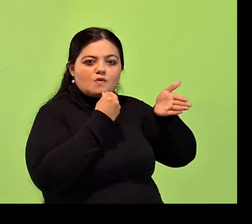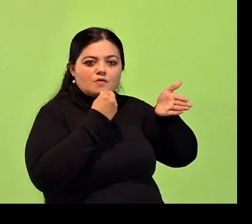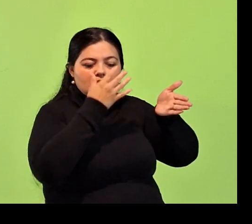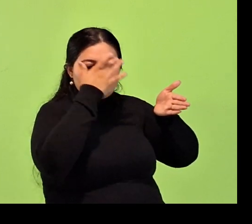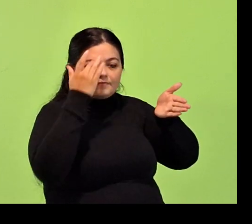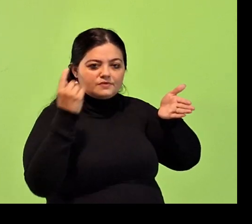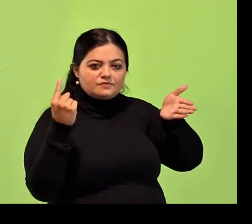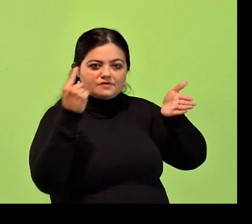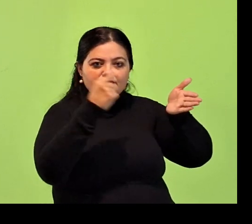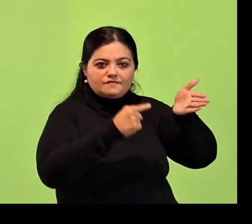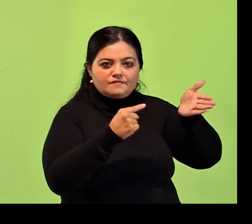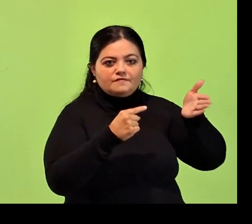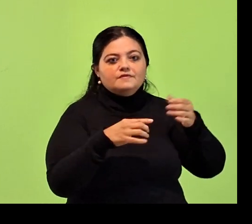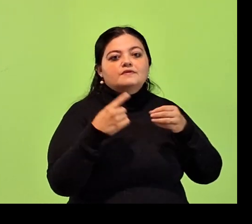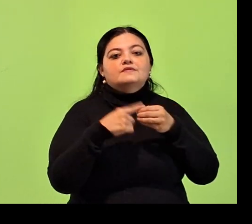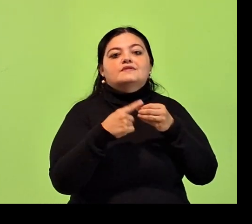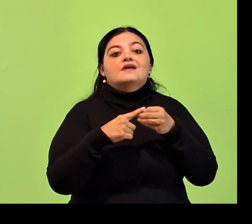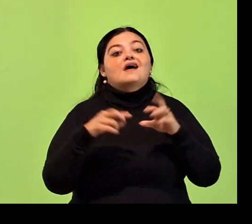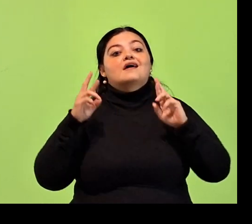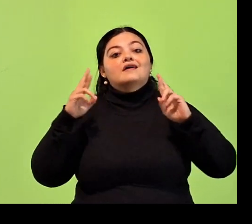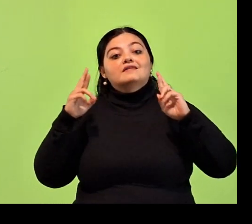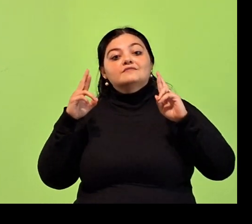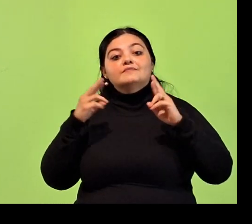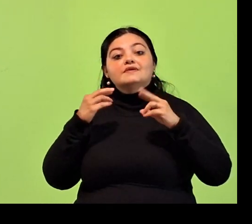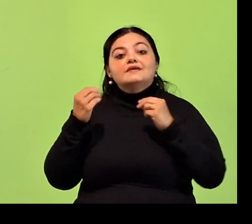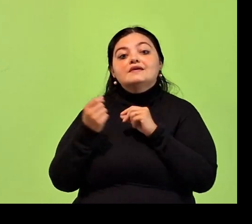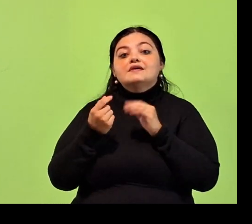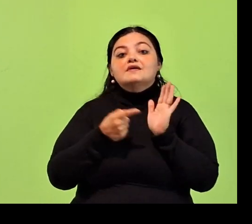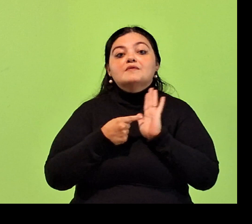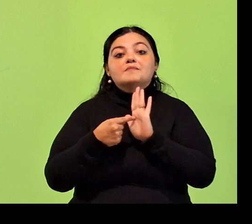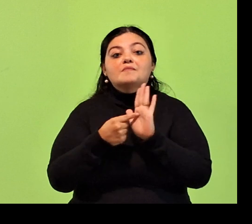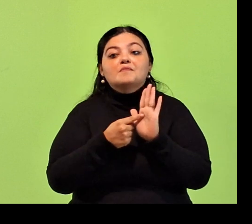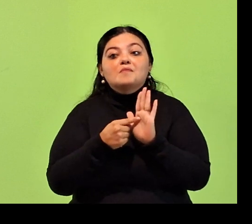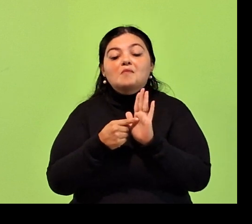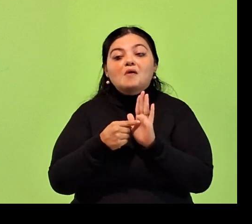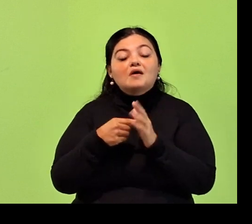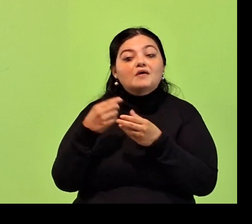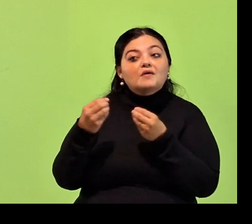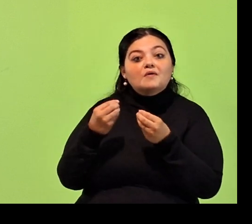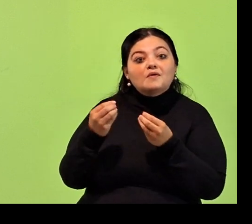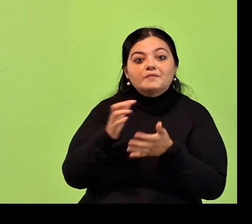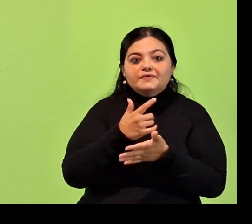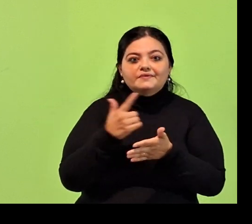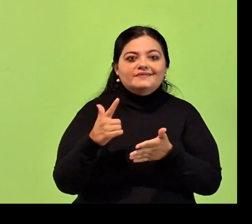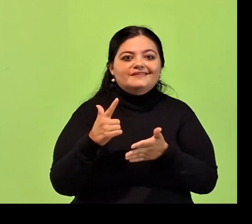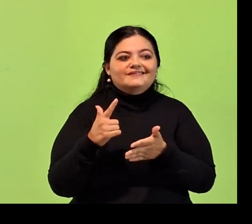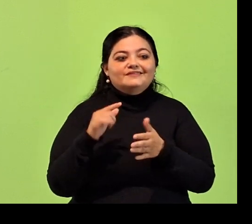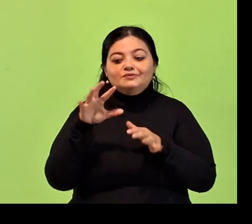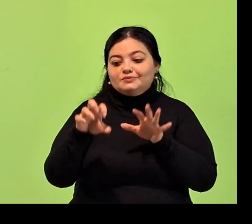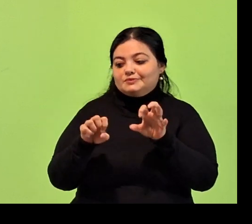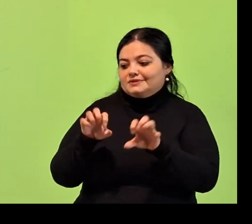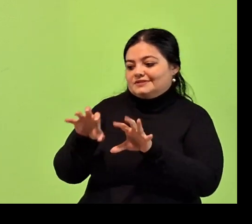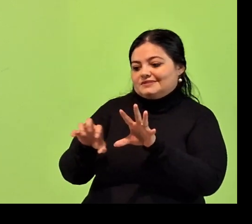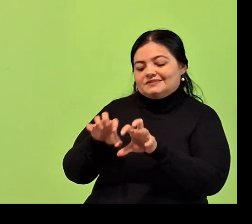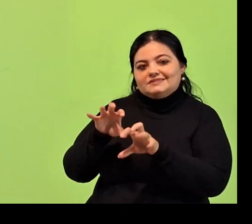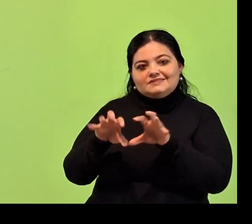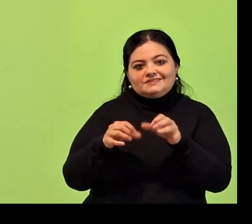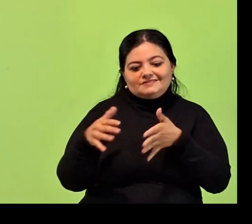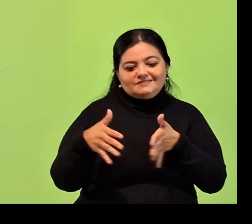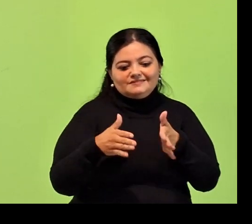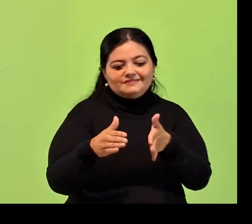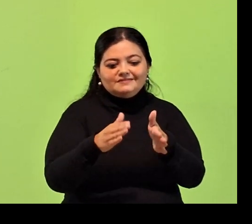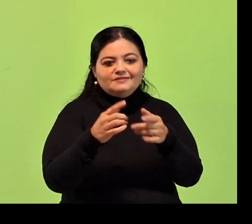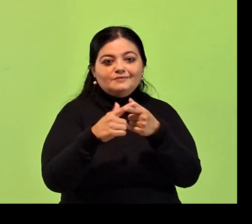buscando fragmentos de uma esperança que não tem forma definida. Vai segurando o que encontra pelo caminho com medo de que tudo se desmanche pelo